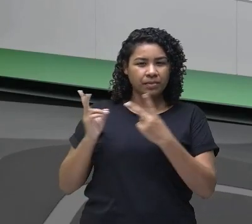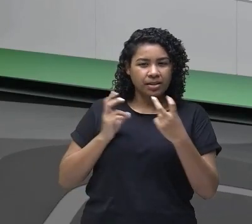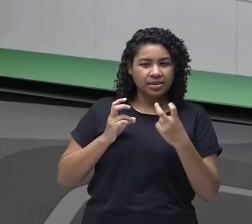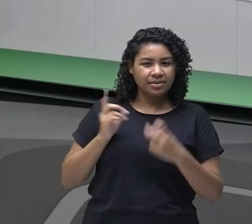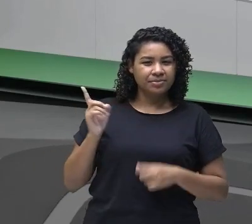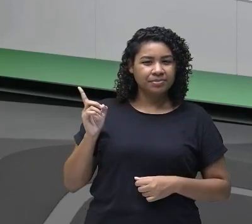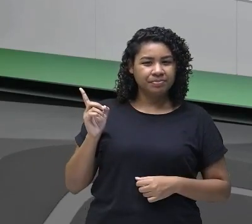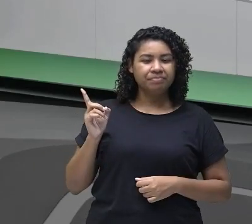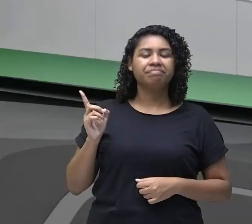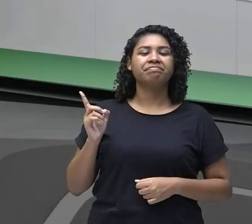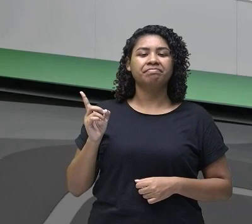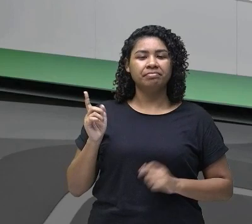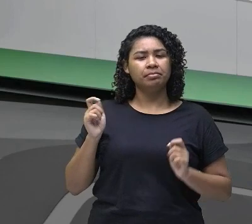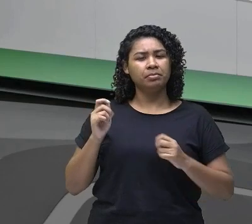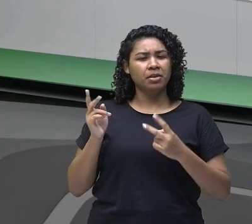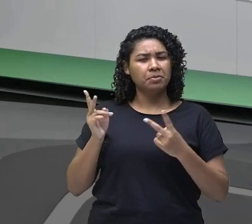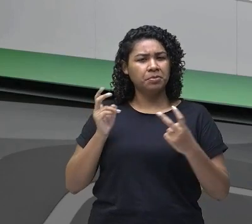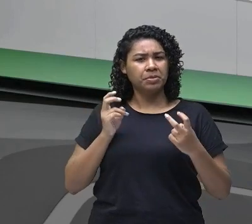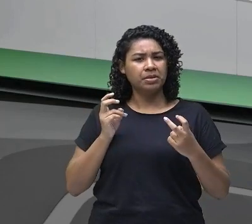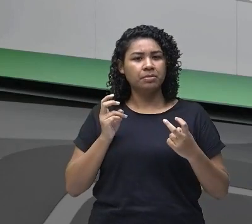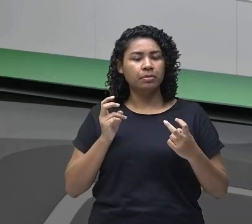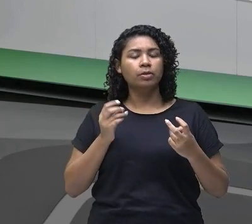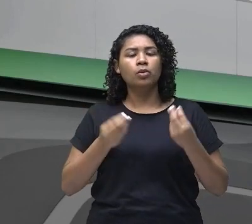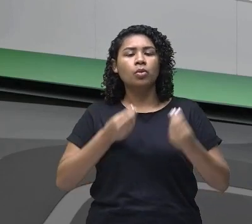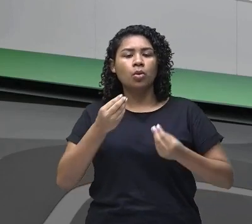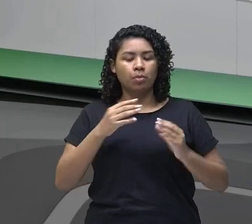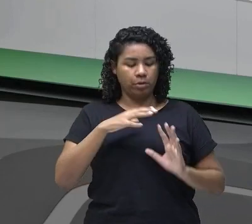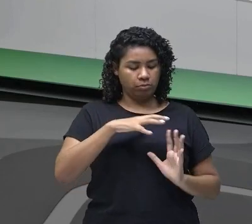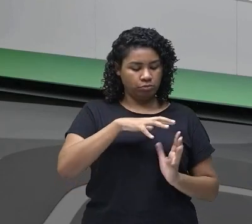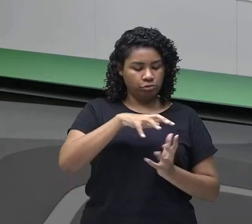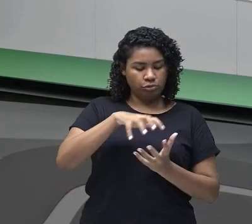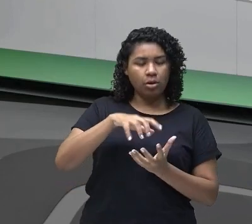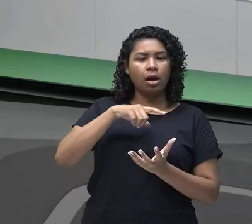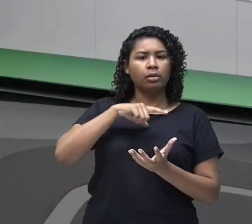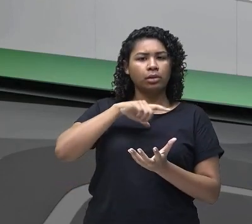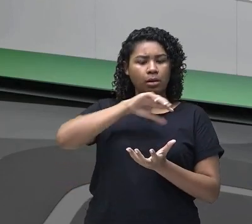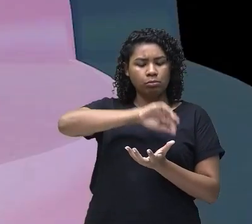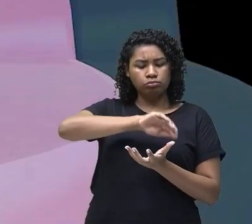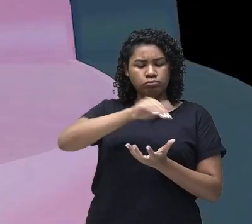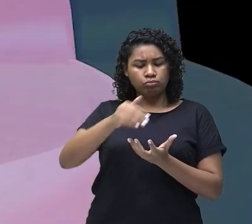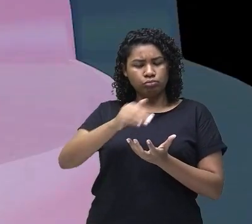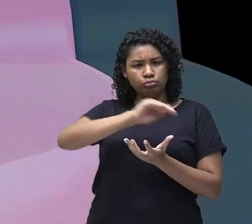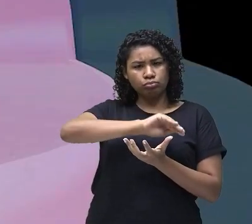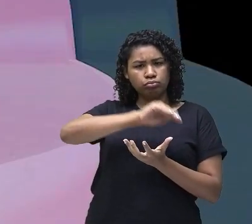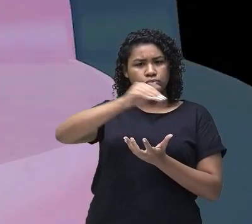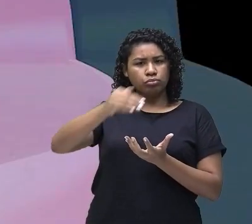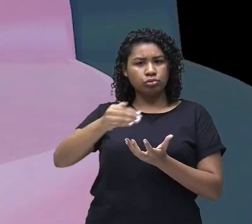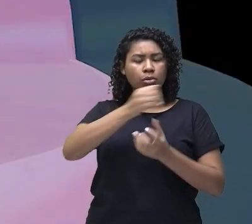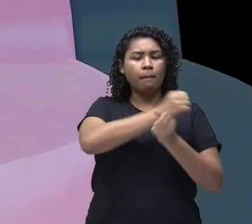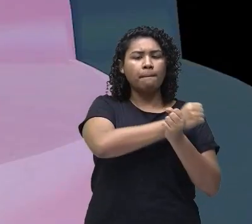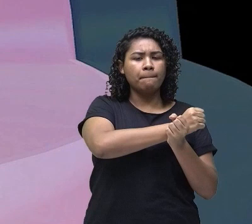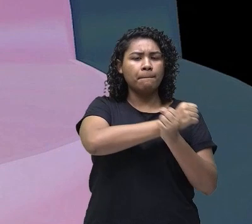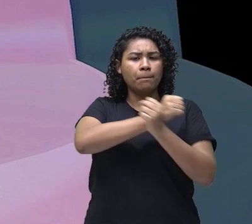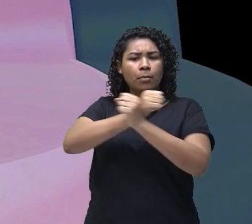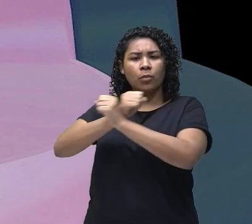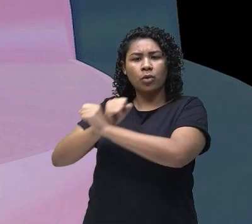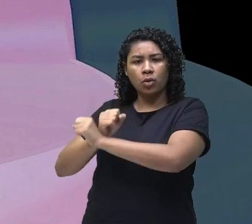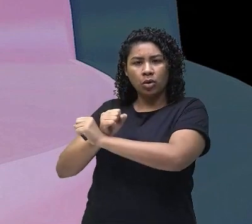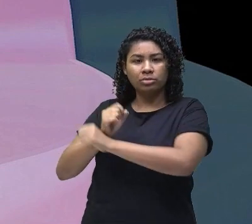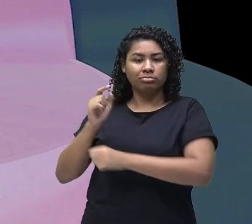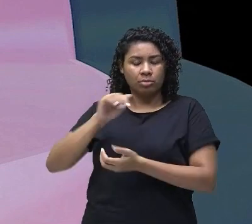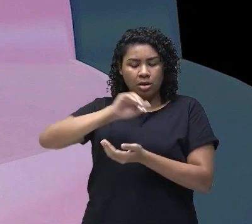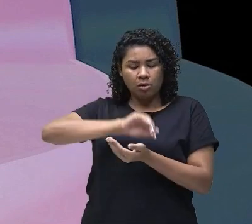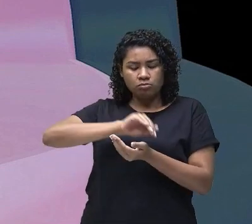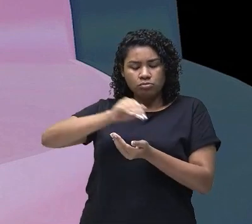ver bem como o nosso planeta está aí, ó, protegido por camadas de gases. E essas